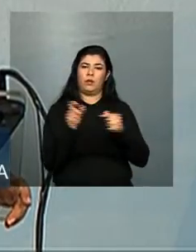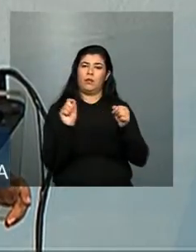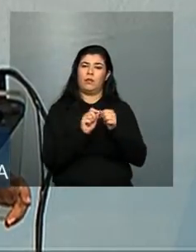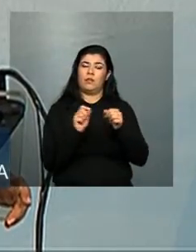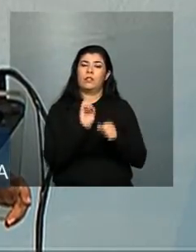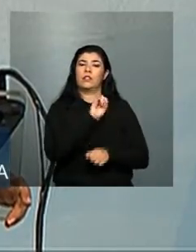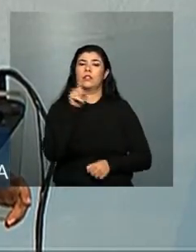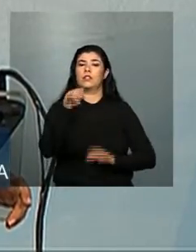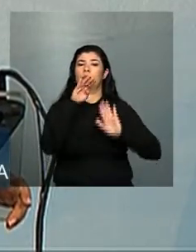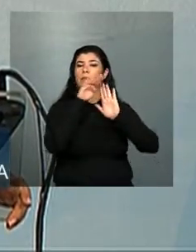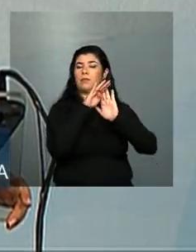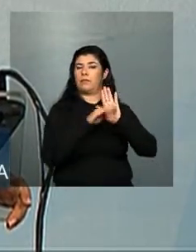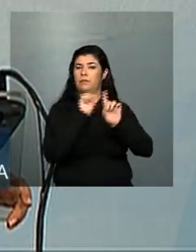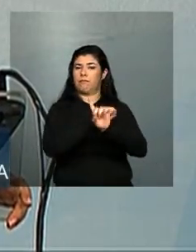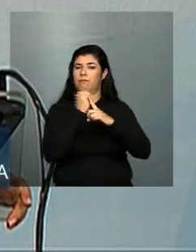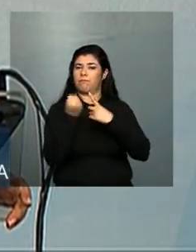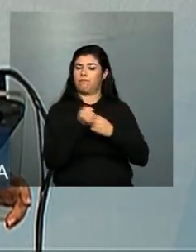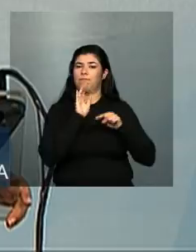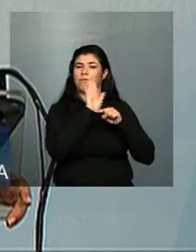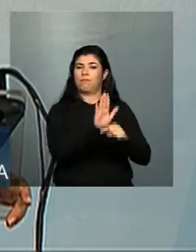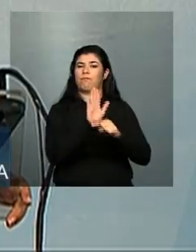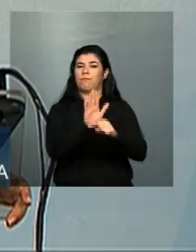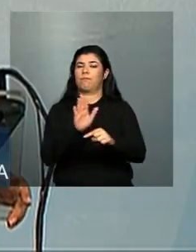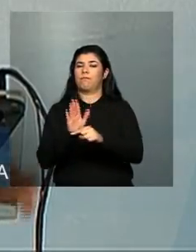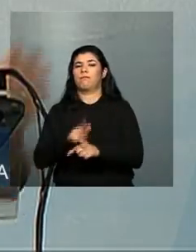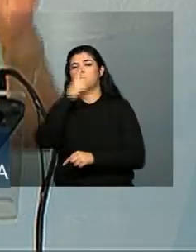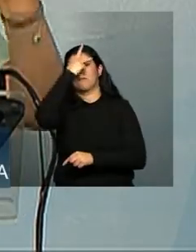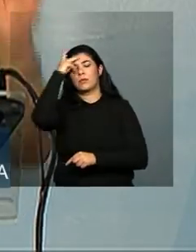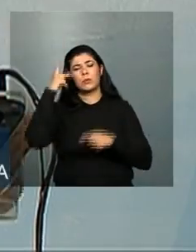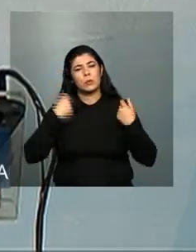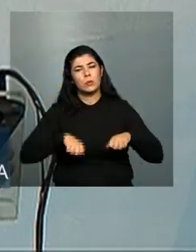com que eles beneficiem quem mais precisa deles.